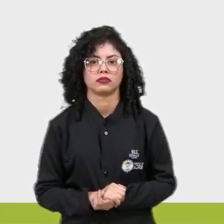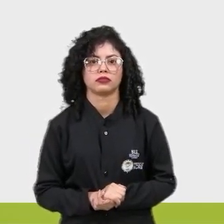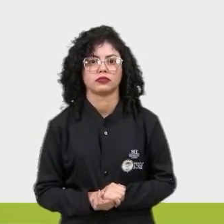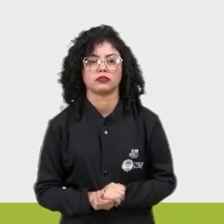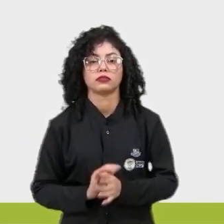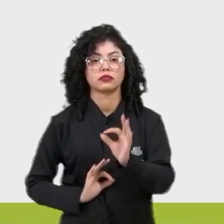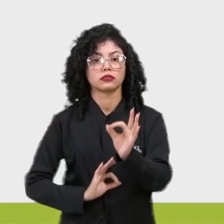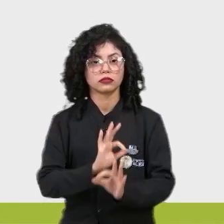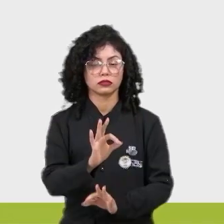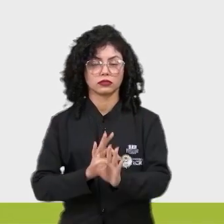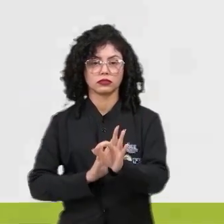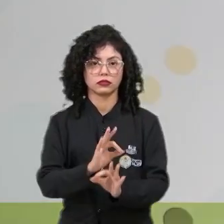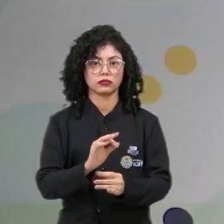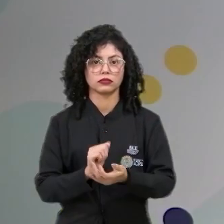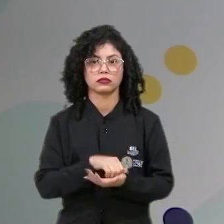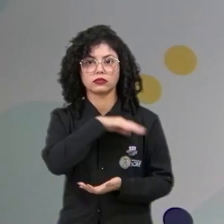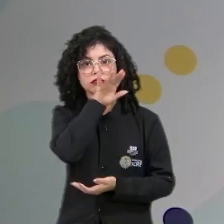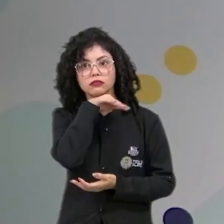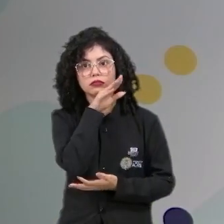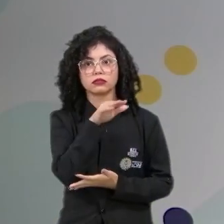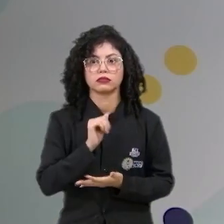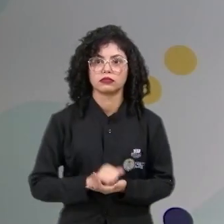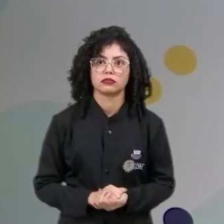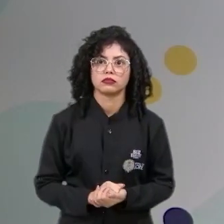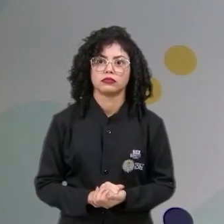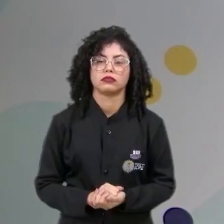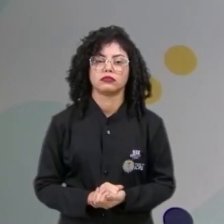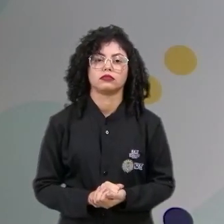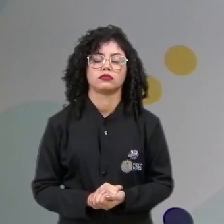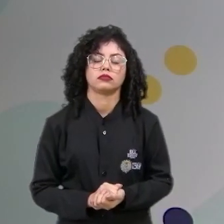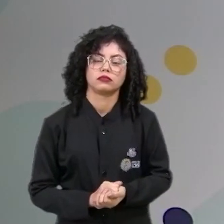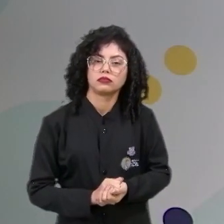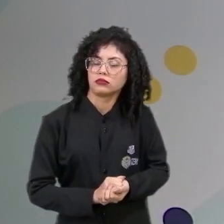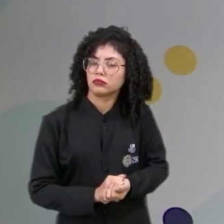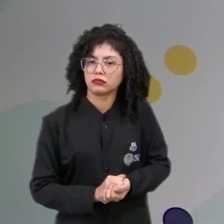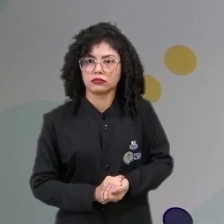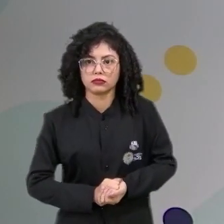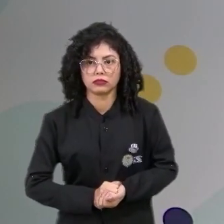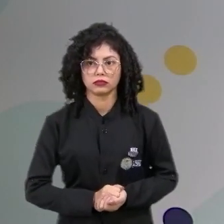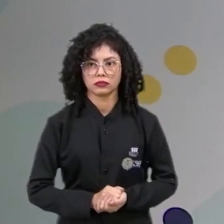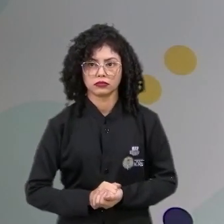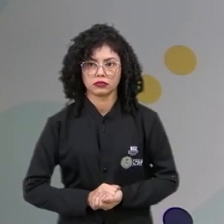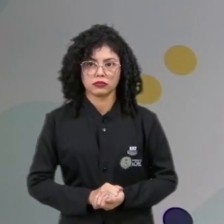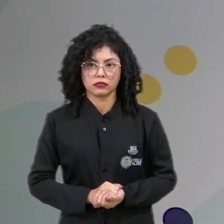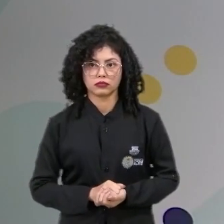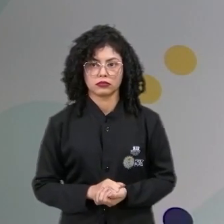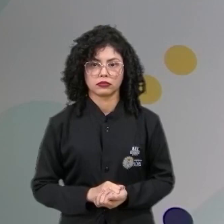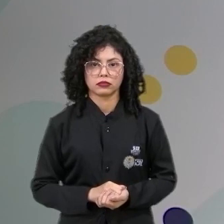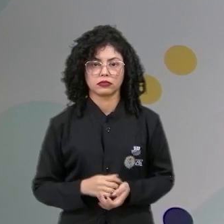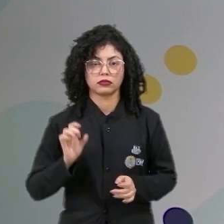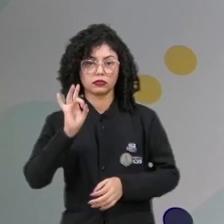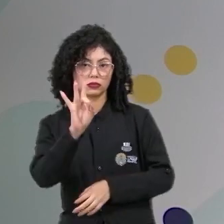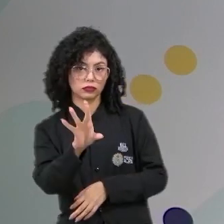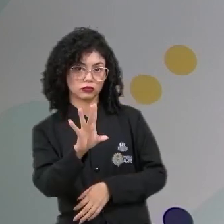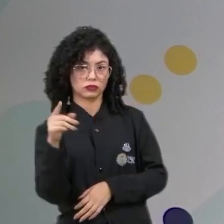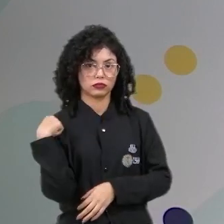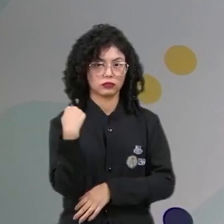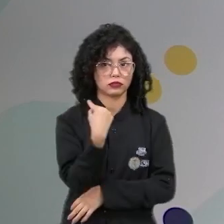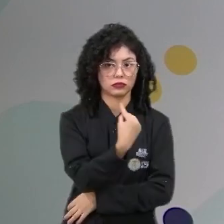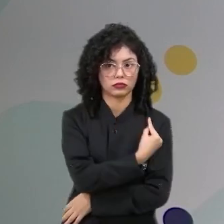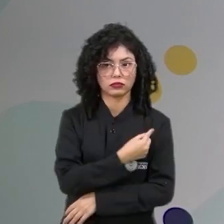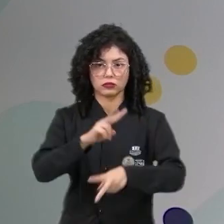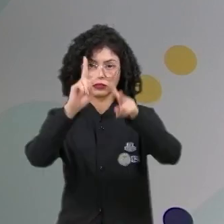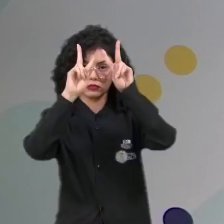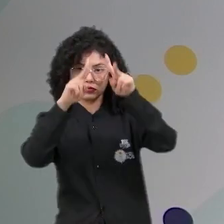O funcionamento animal, ele não se dá só em nós,